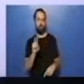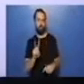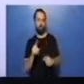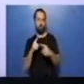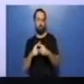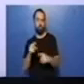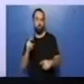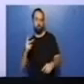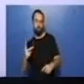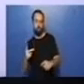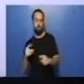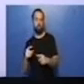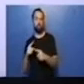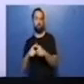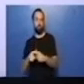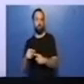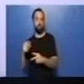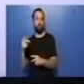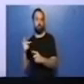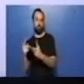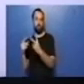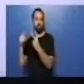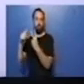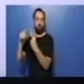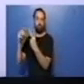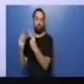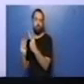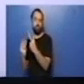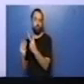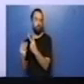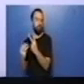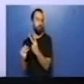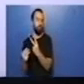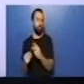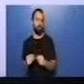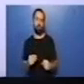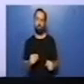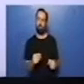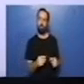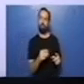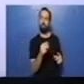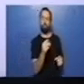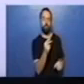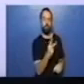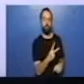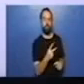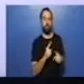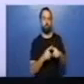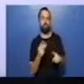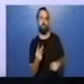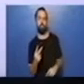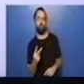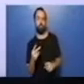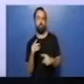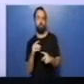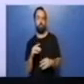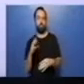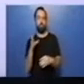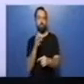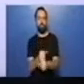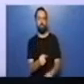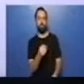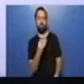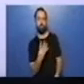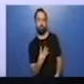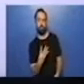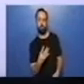Vezes raiz quadrada de 3. 2 vezes 2, 4. 4 raiz de 3 é a altura. Isso aqui é sem